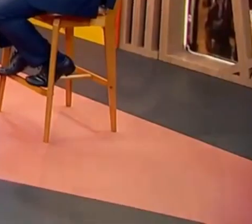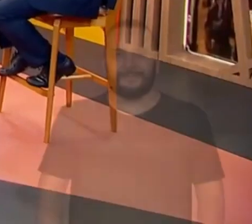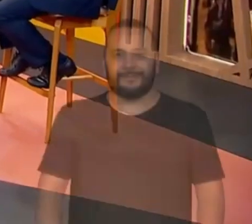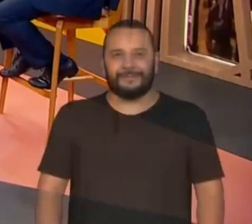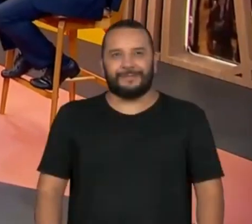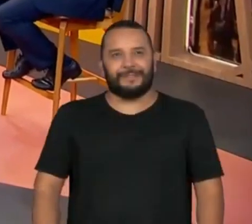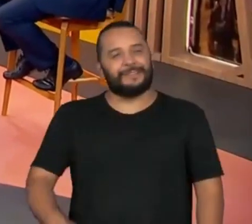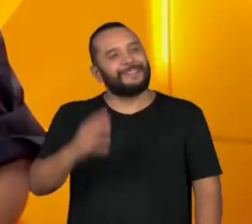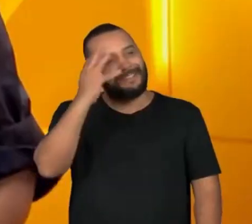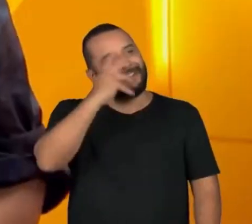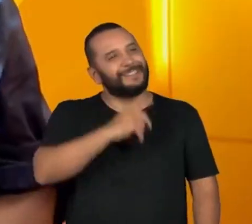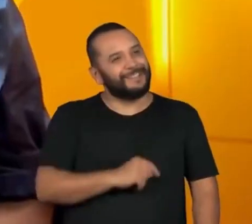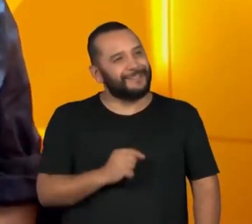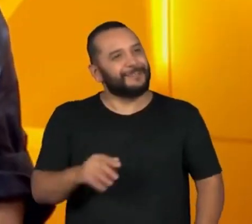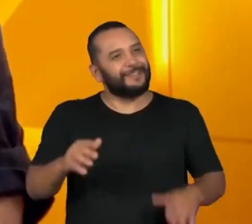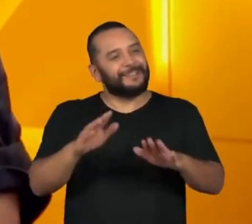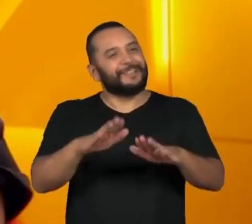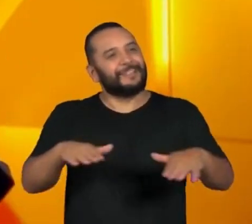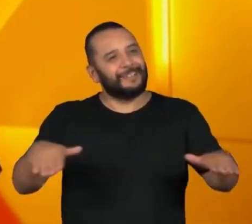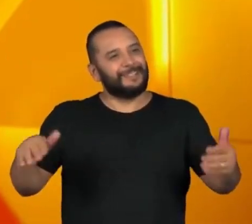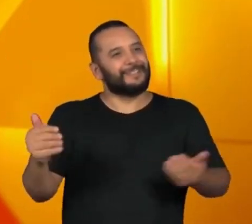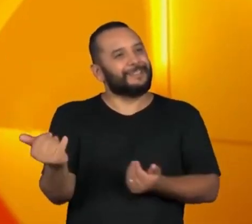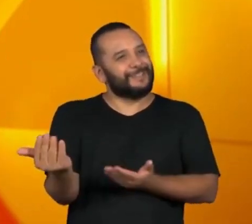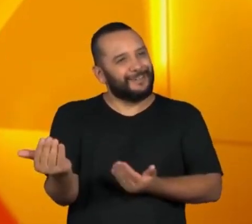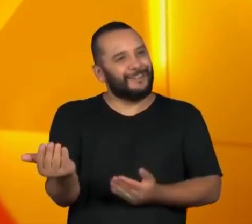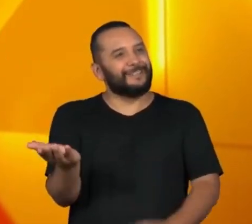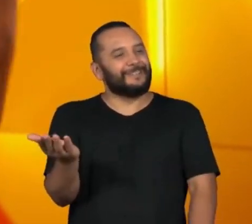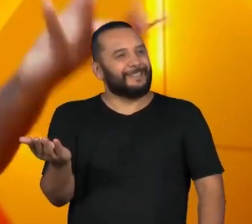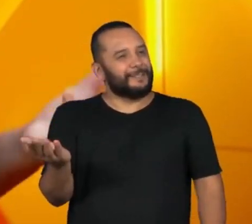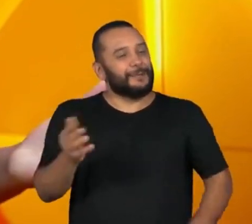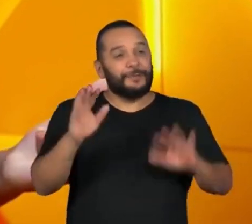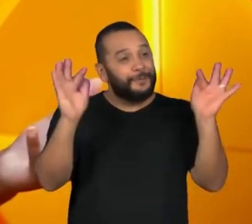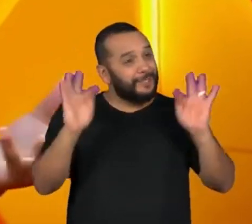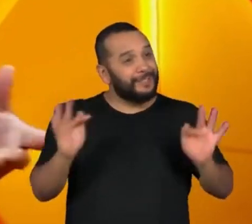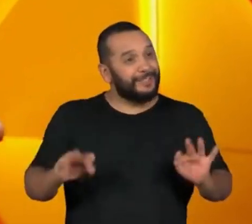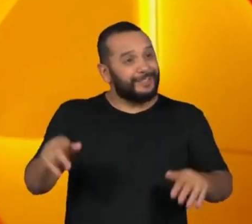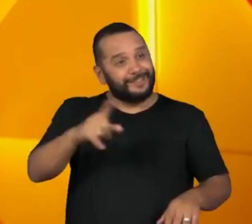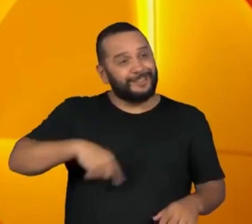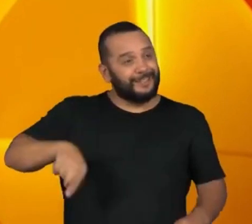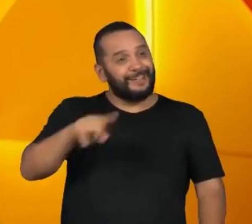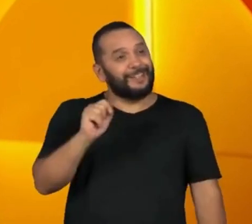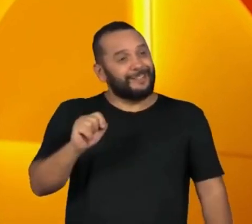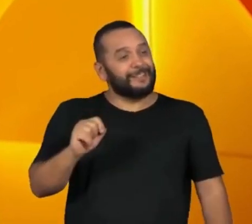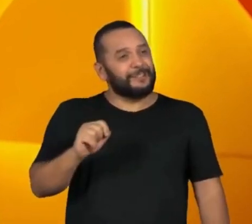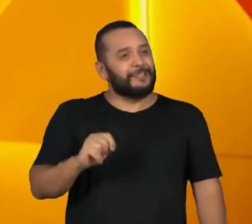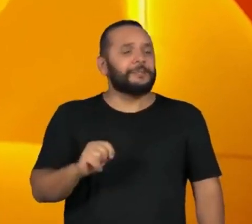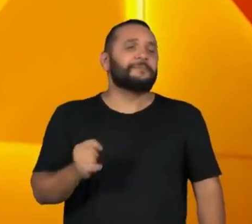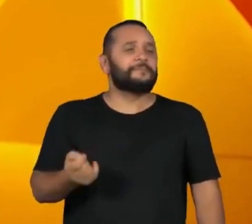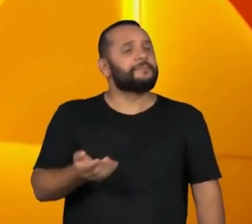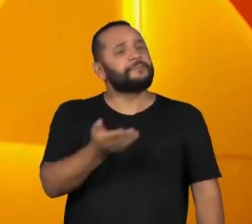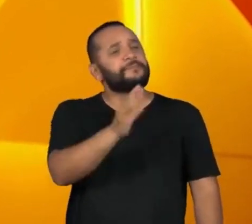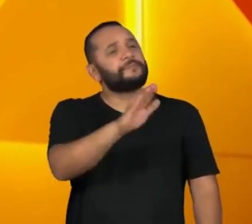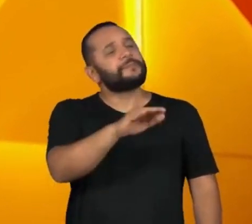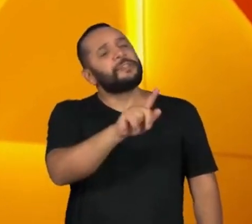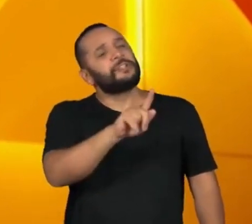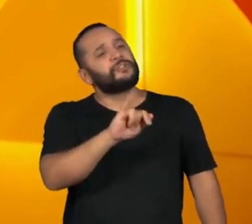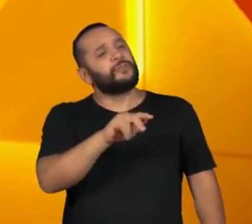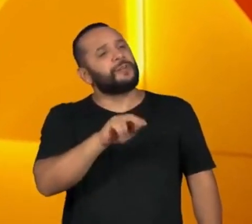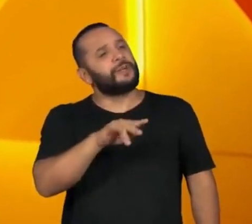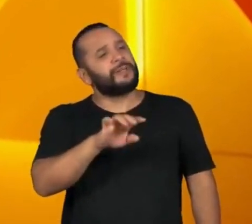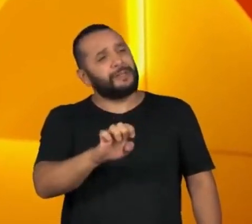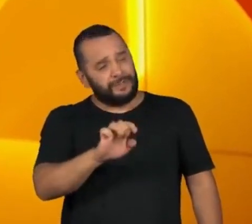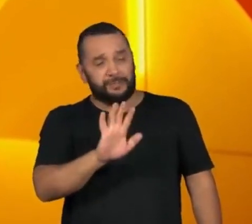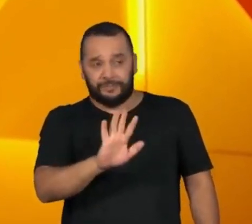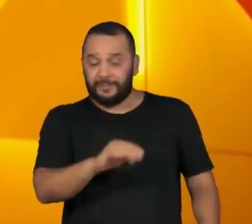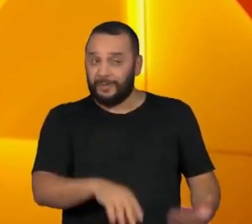ai muito lindo ver crianças e jovens felizes né Giovani o estado nem